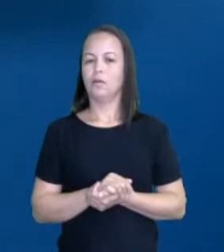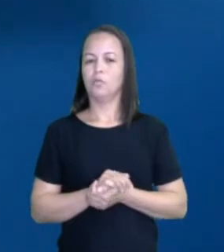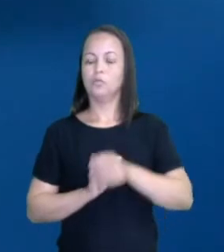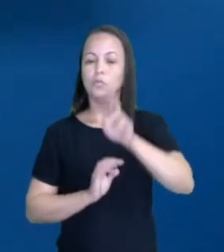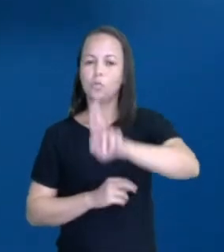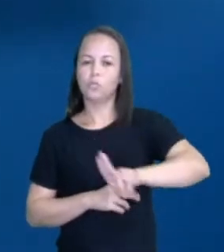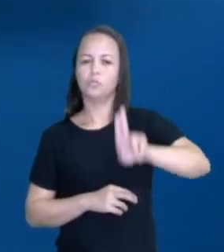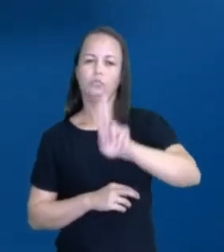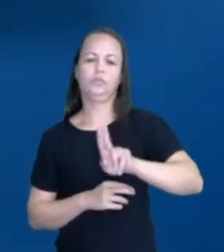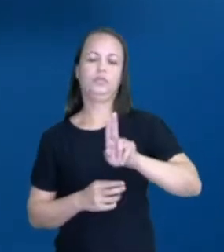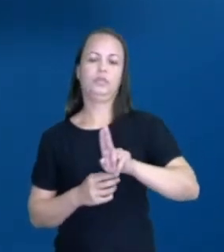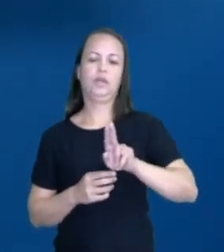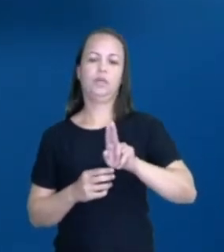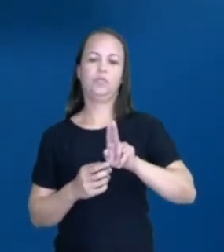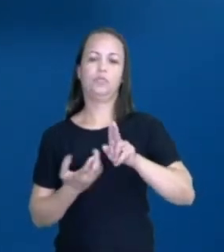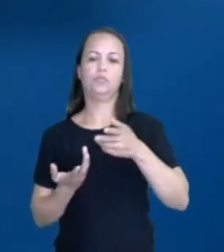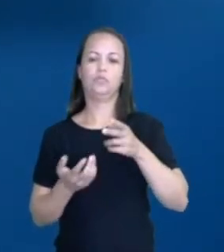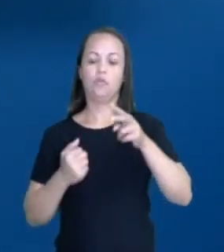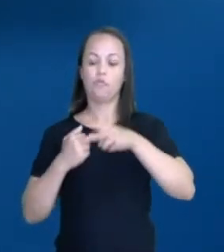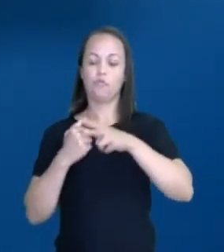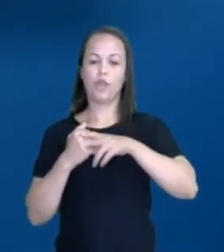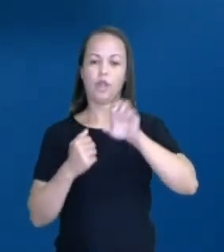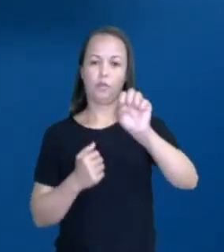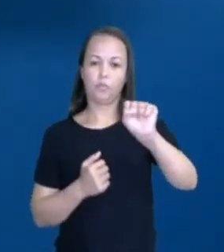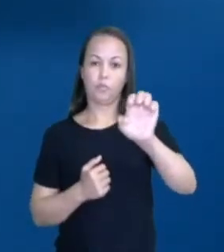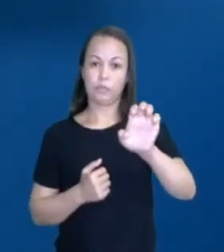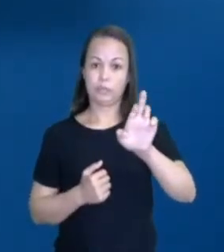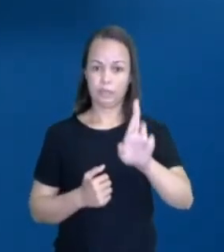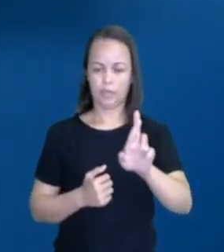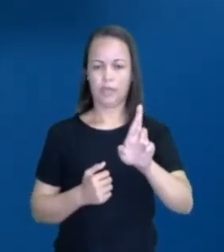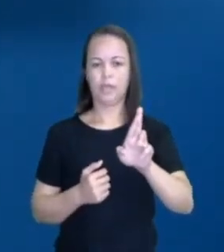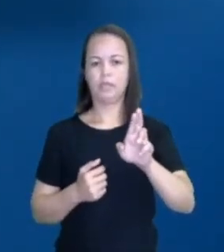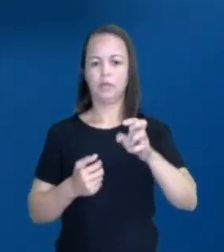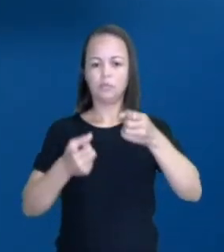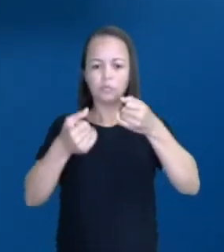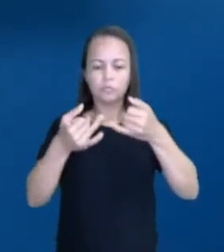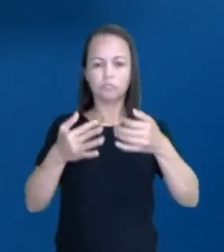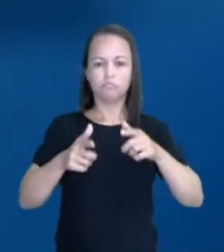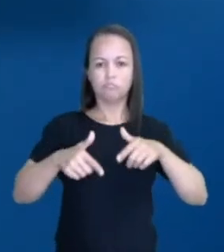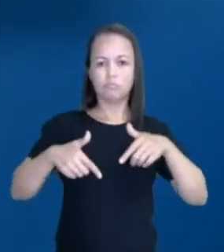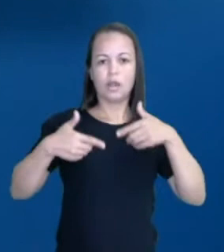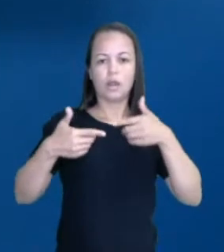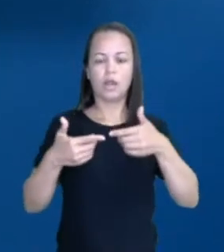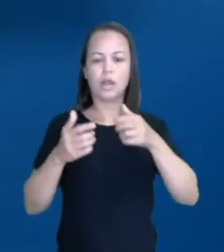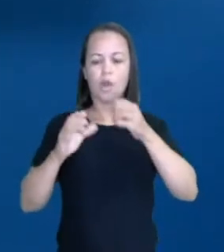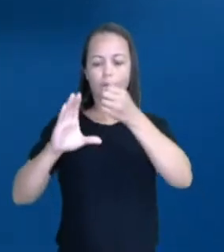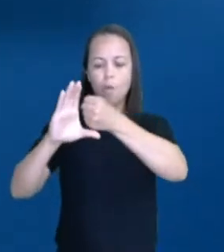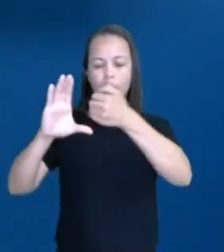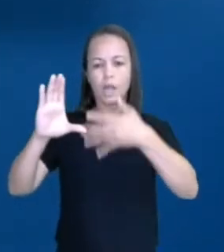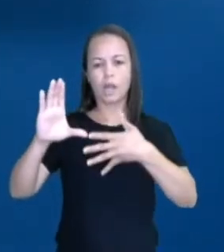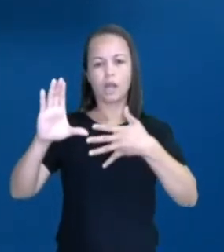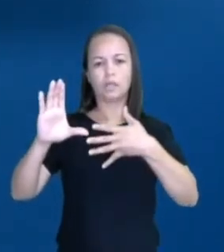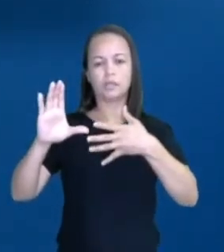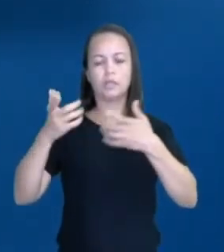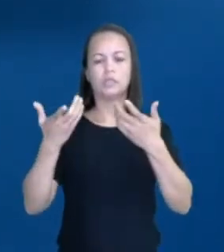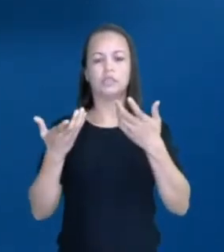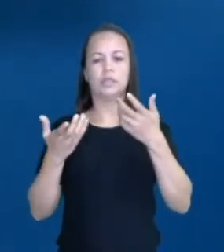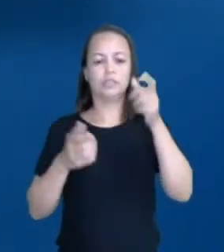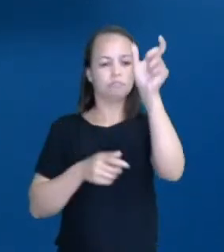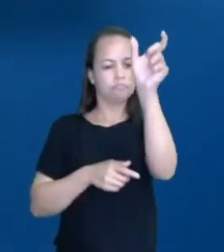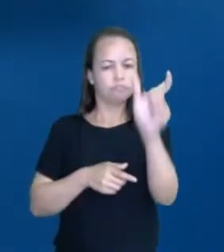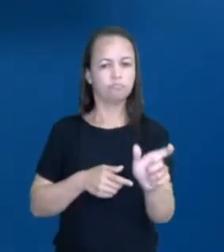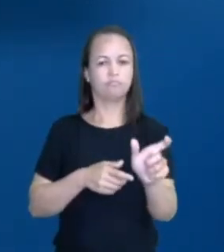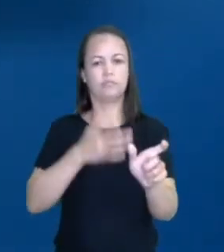o verbo ser nas nossas frases, a gente está querendo expressar uma característica que é daquela pessoa e